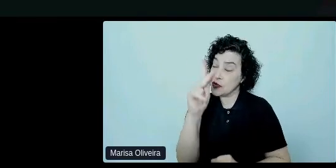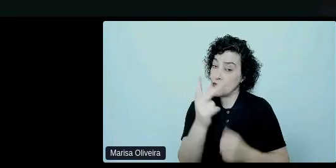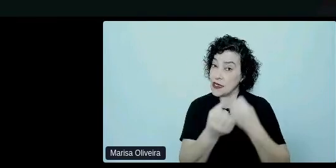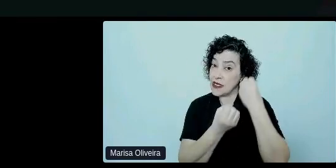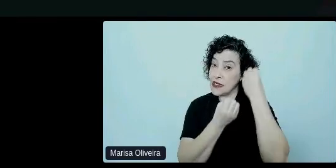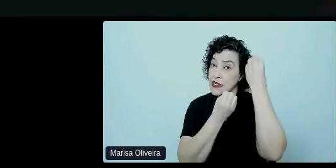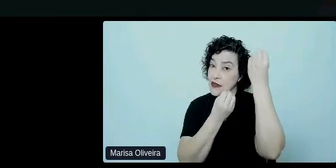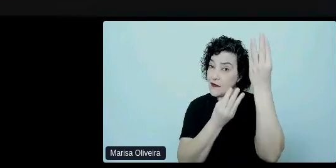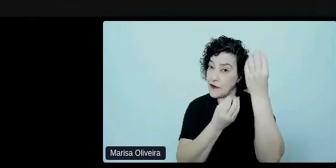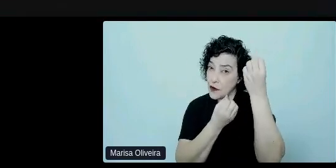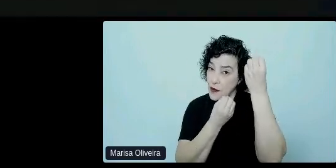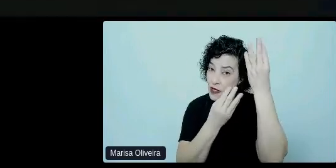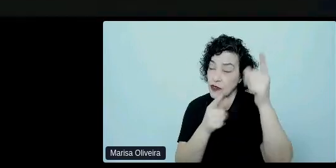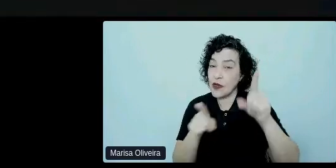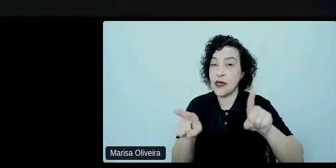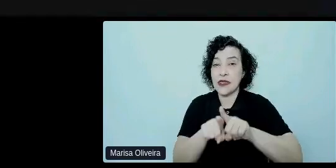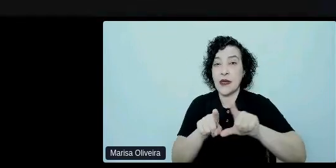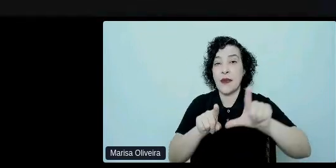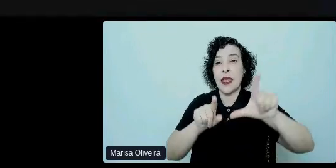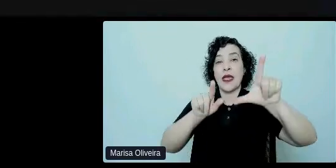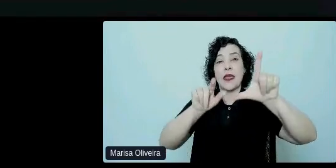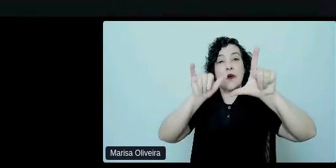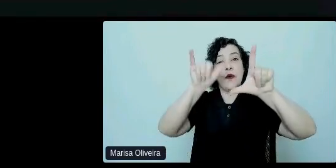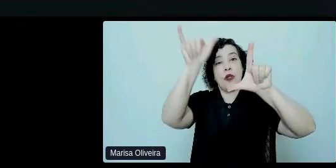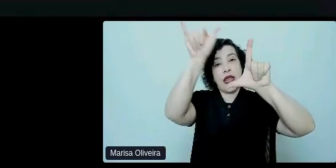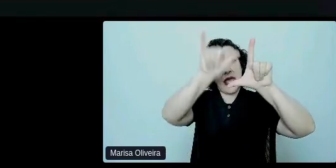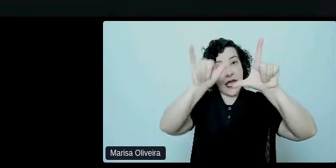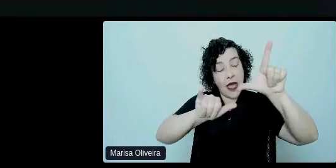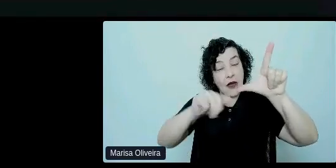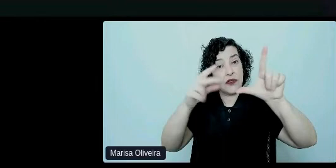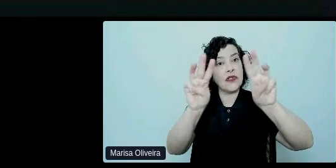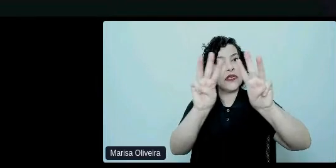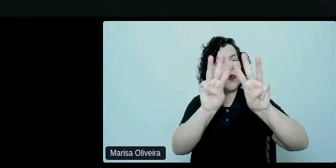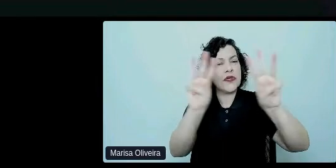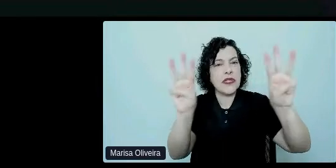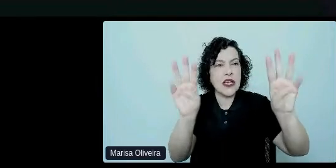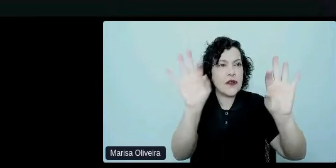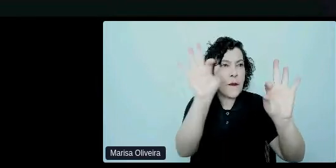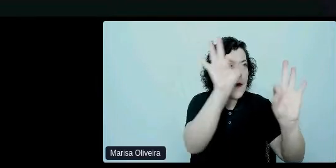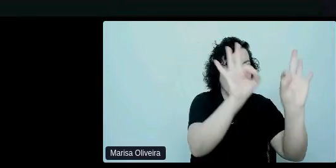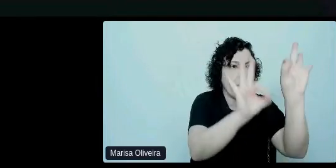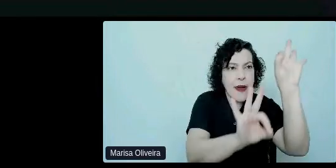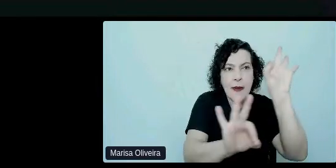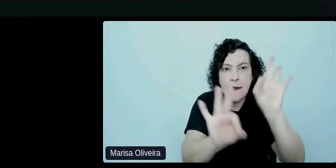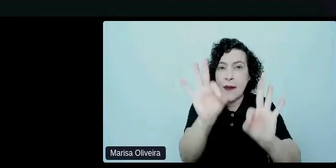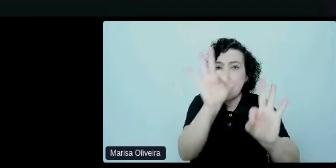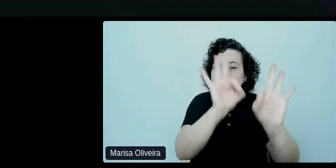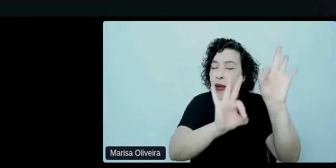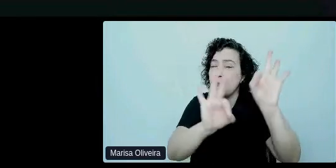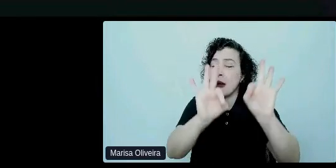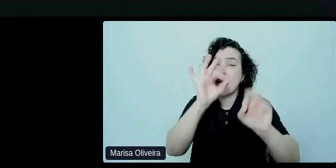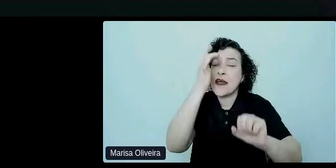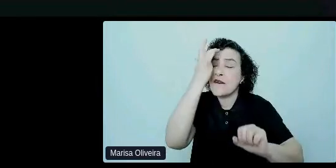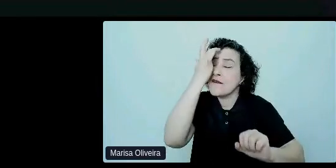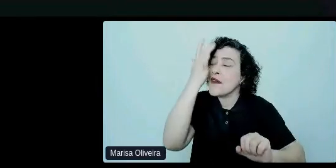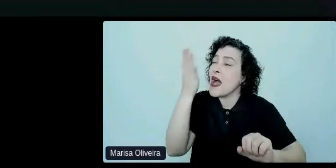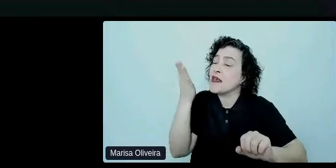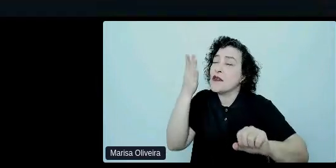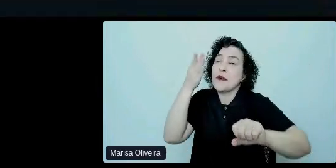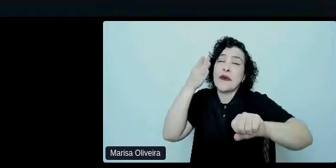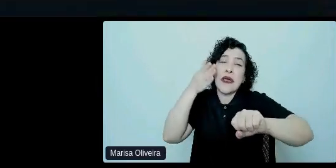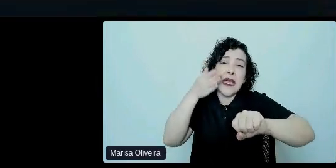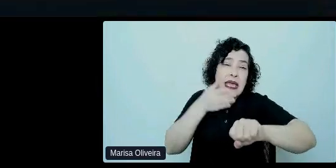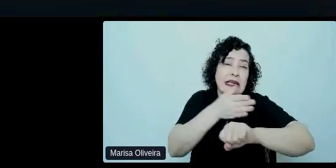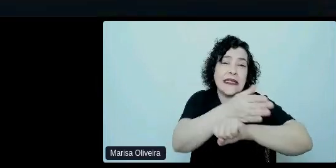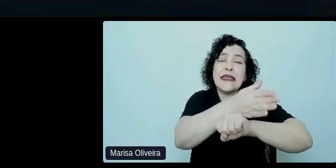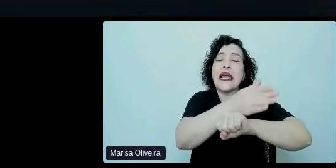está o layout do seu site, para que você consiga minimizar a quantidade, organizar de forma que a